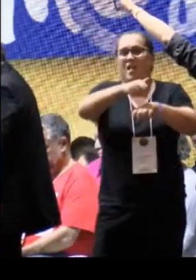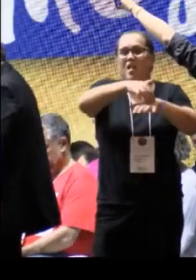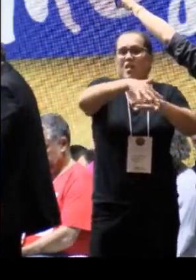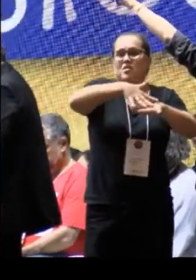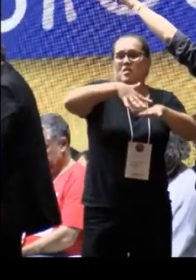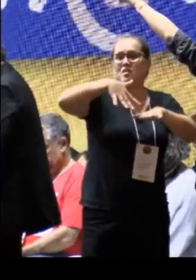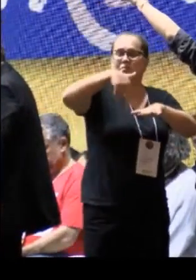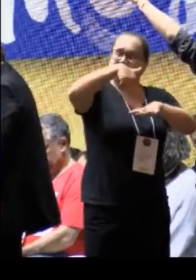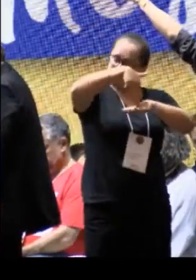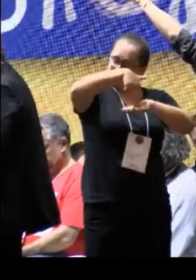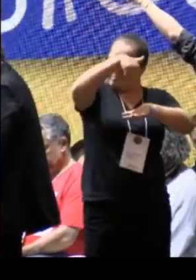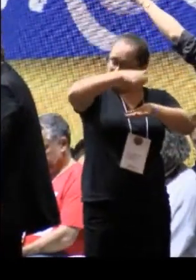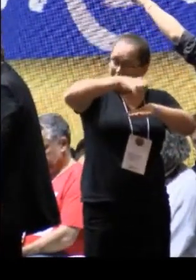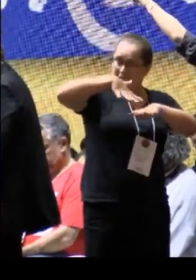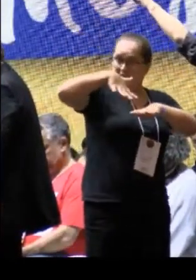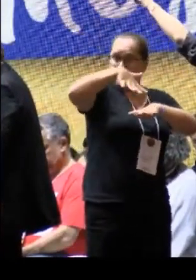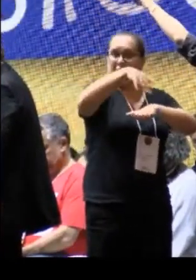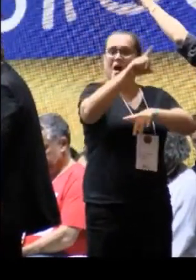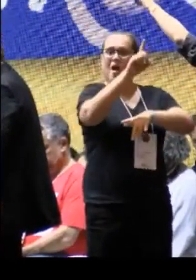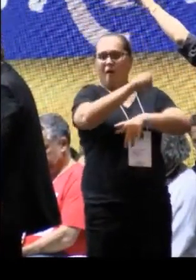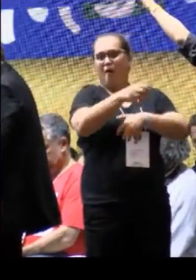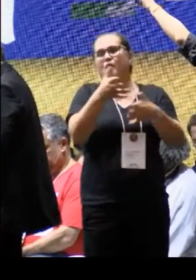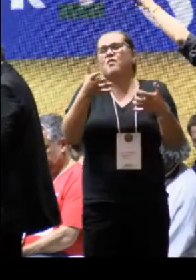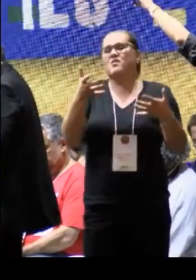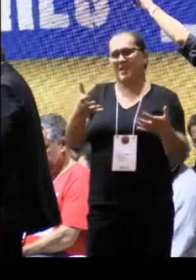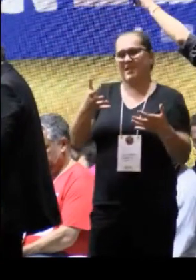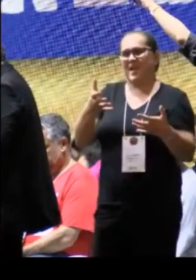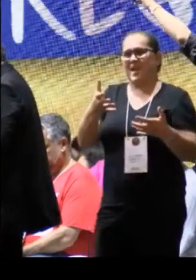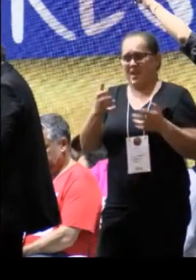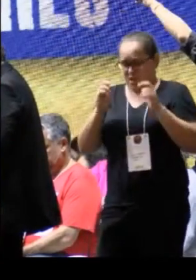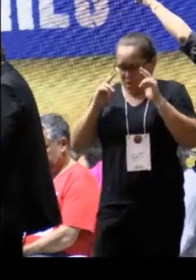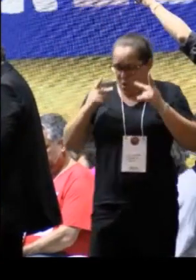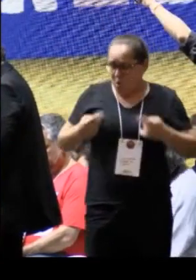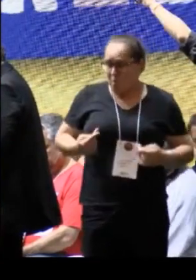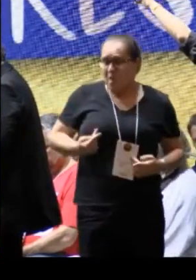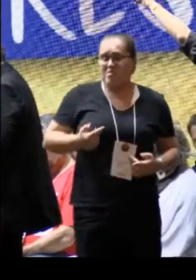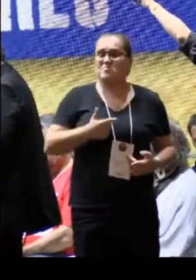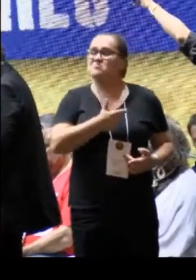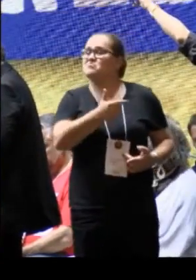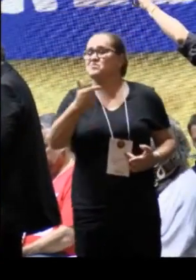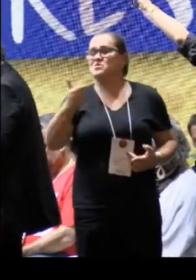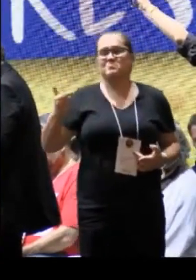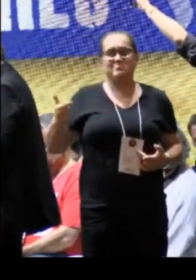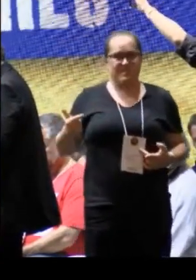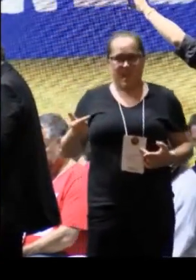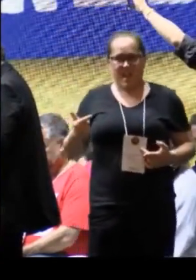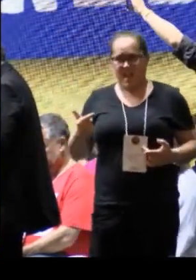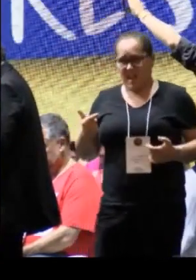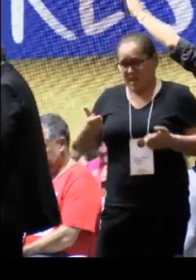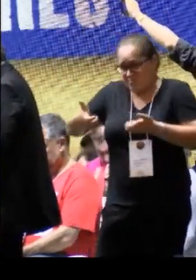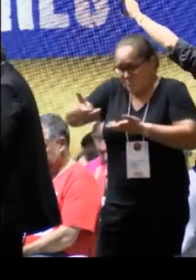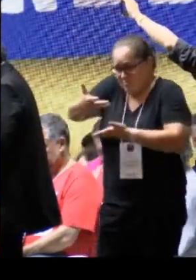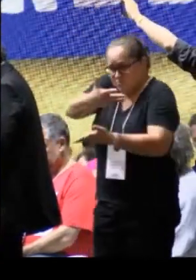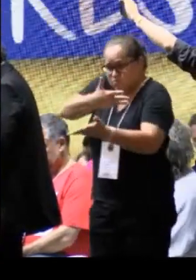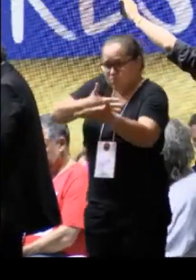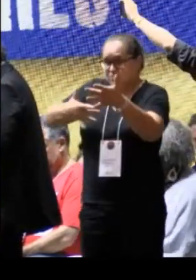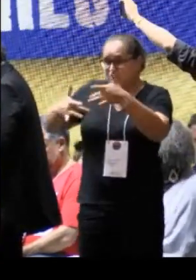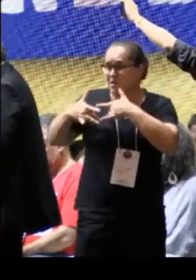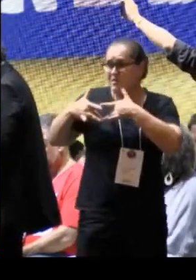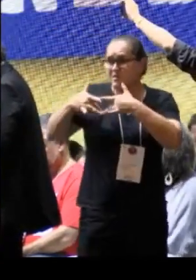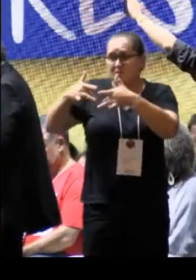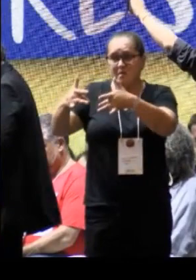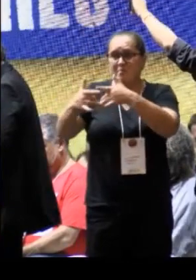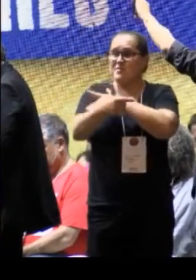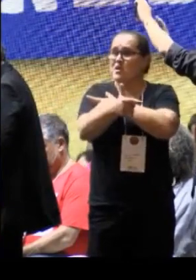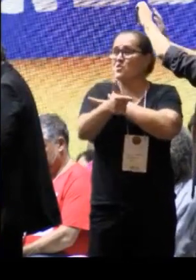excludente, cada vez mais desumano. Um mundo em que o mercado é Deus, em que a solidariedade deixa de ser um valor